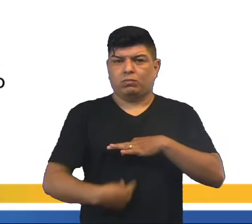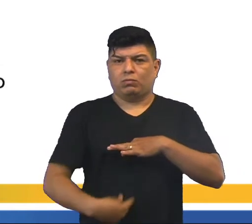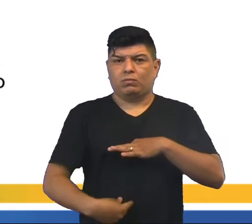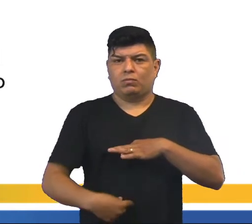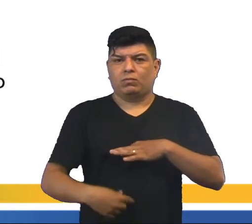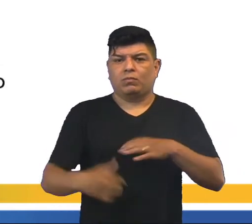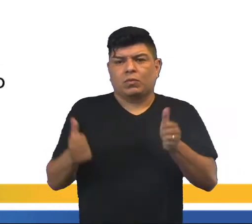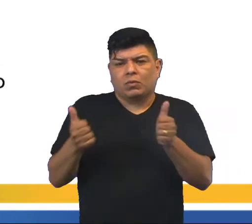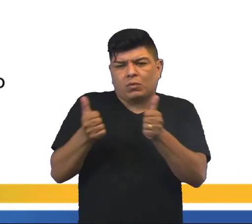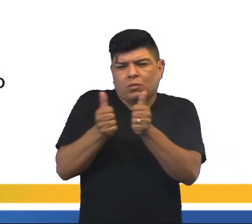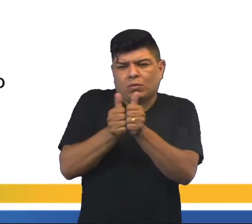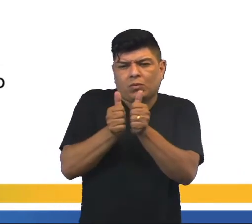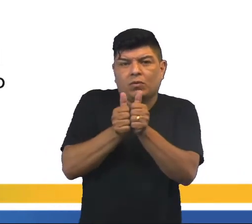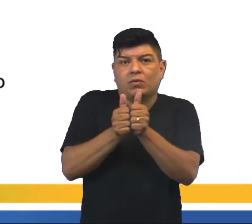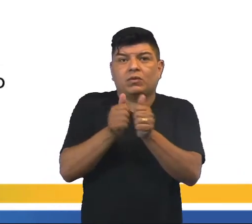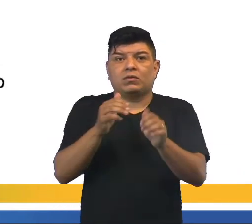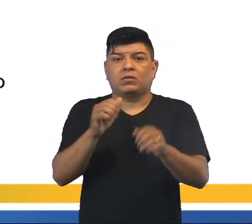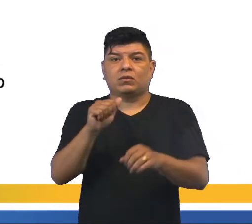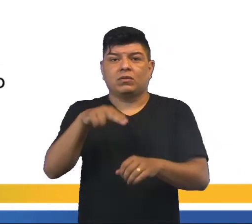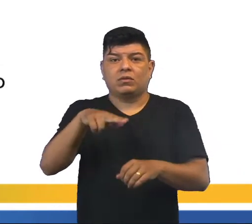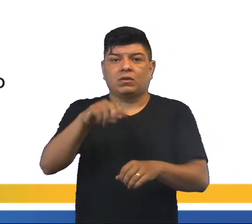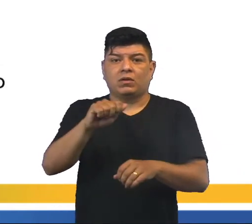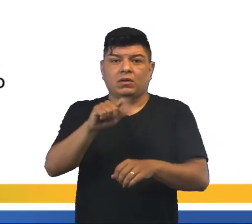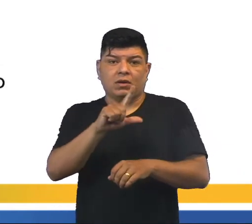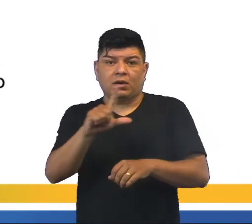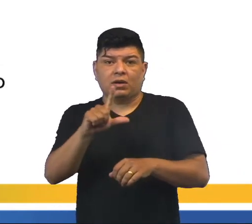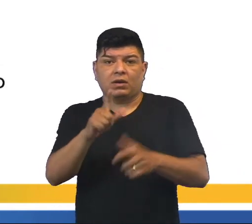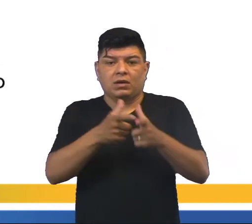canal anal, o qual se abre para